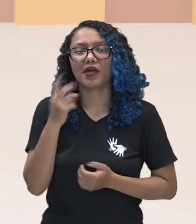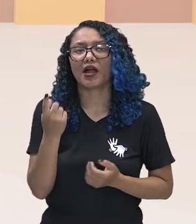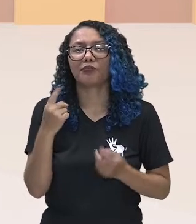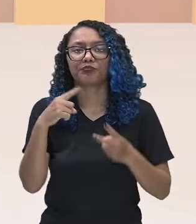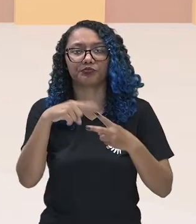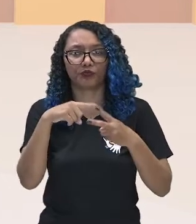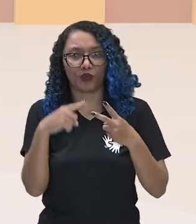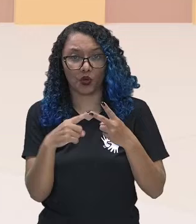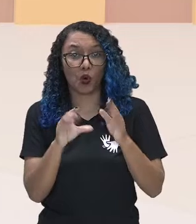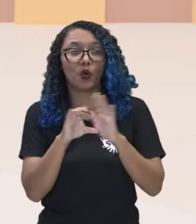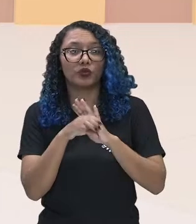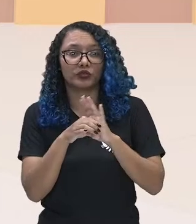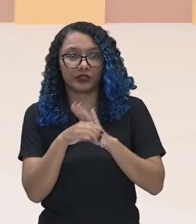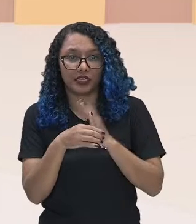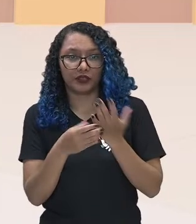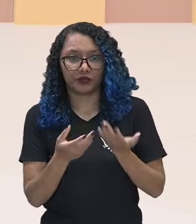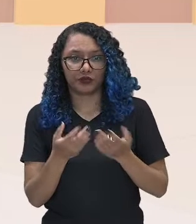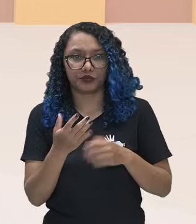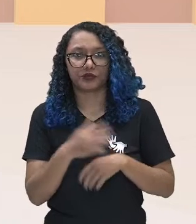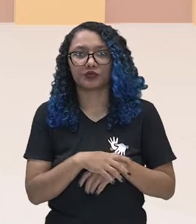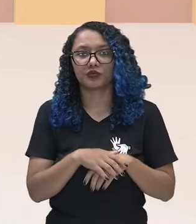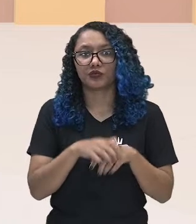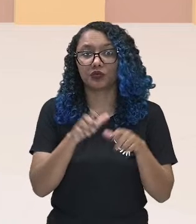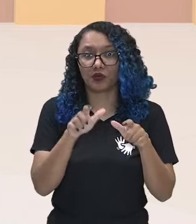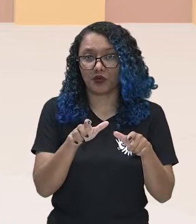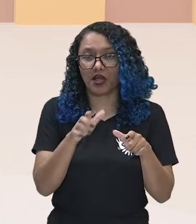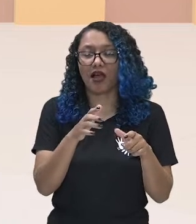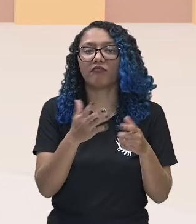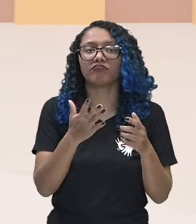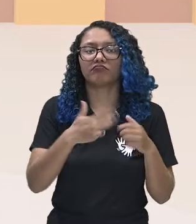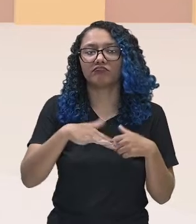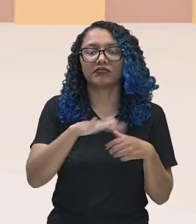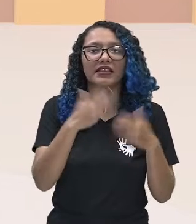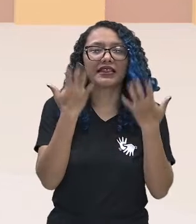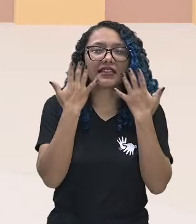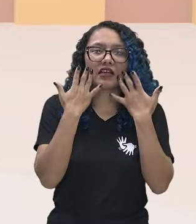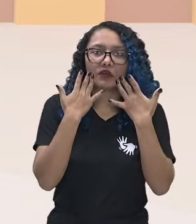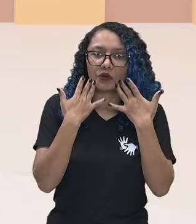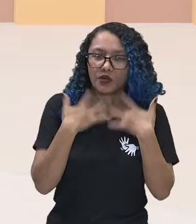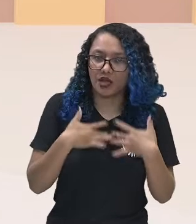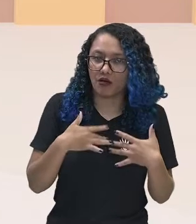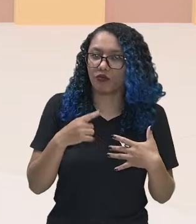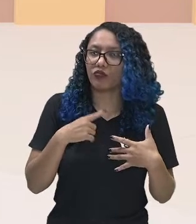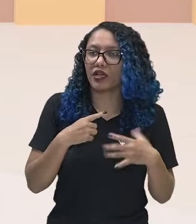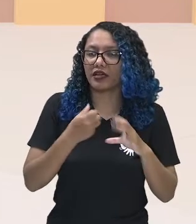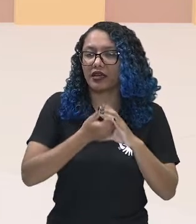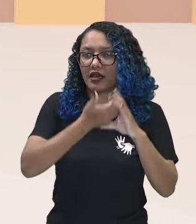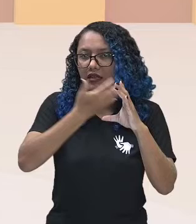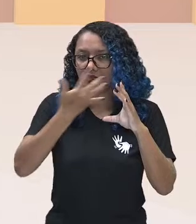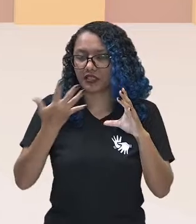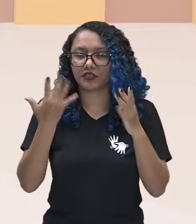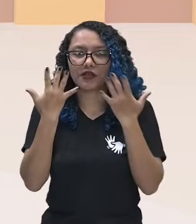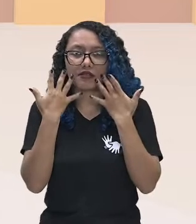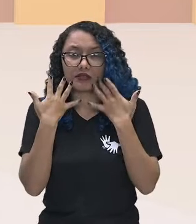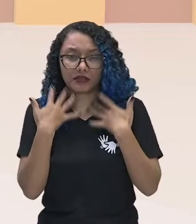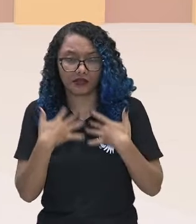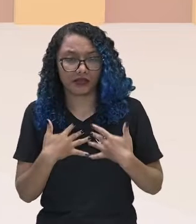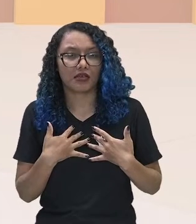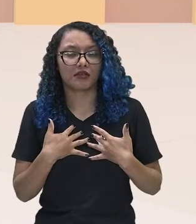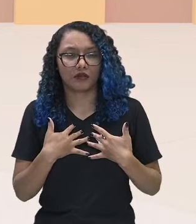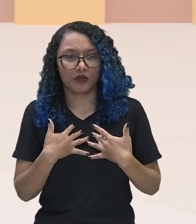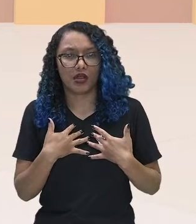né? Do espaço natural ou dos elementos naturais, né, que vão compor esse